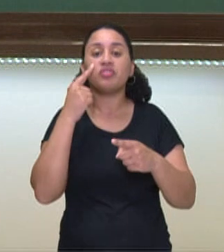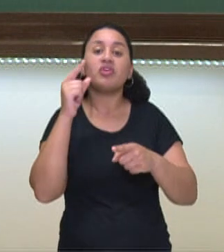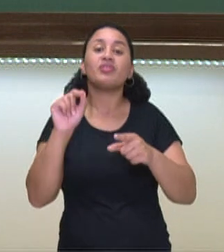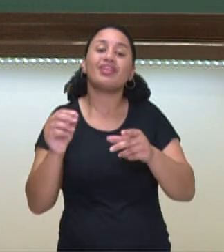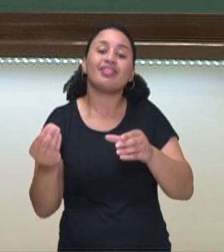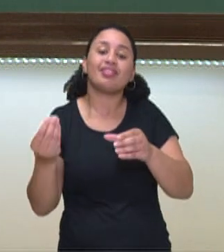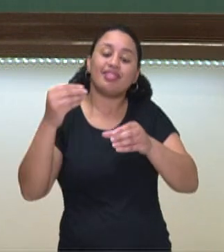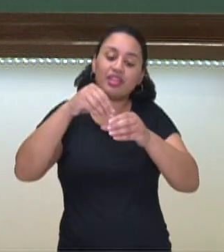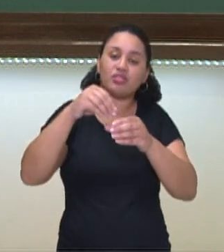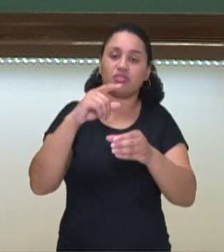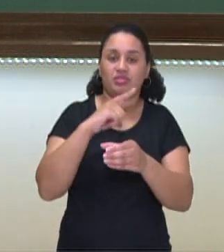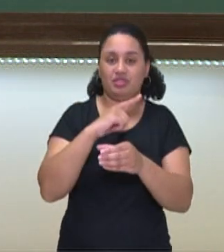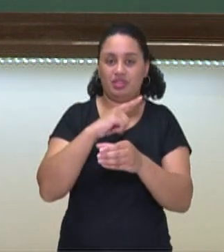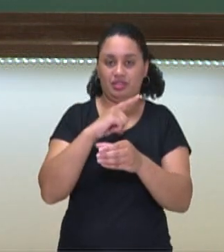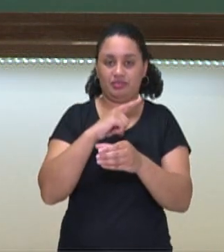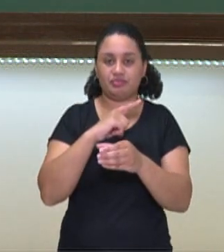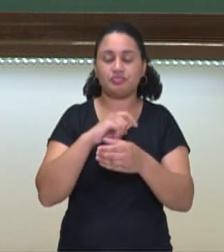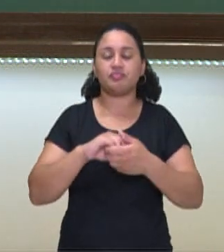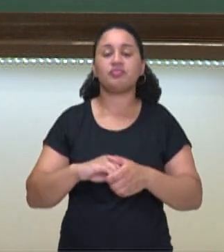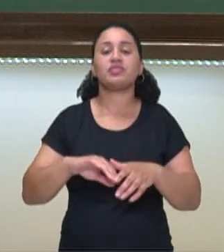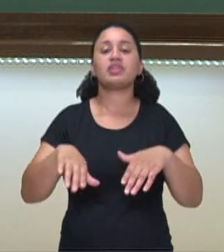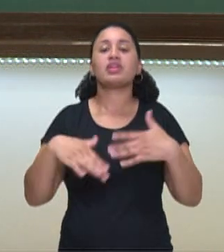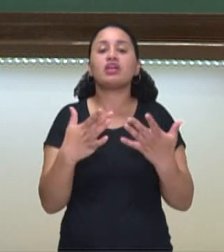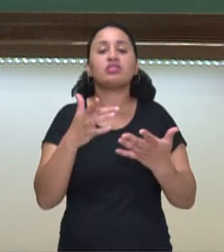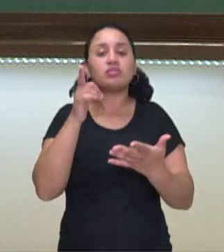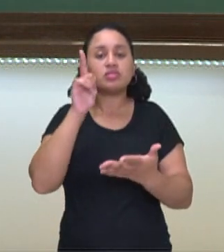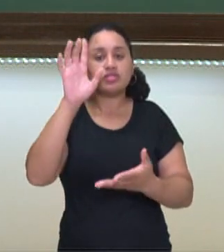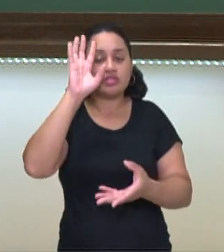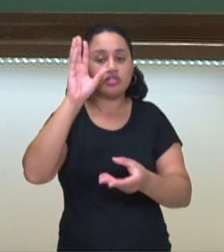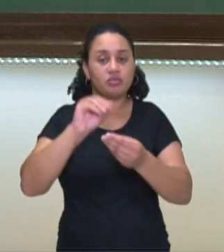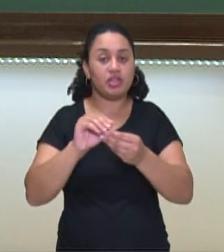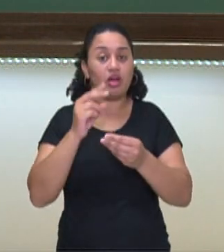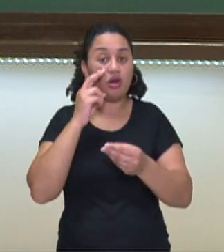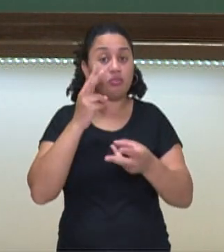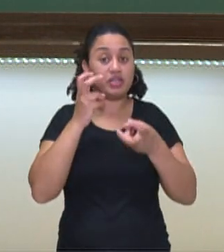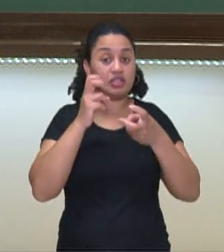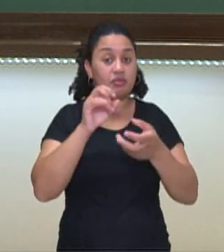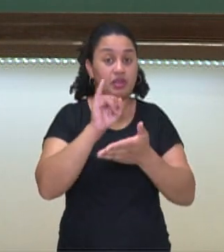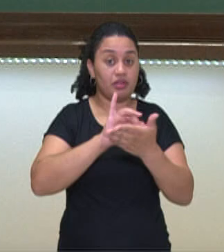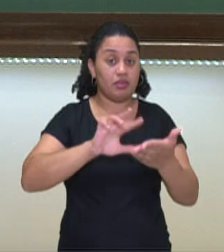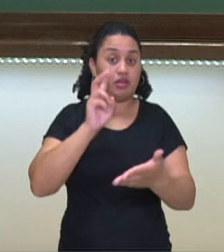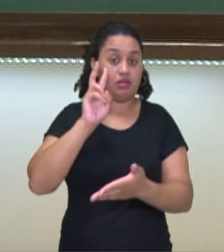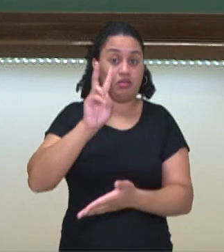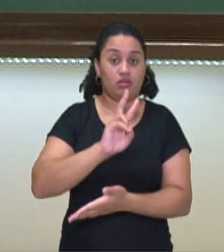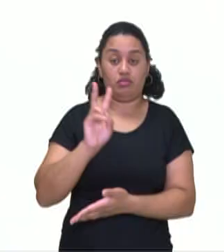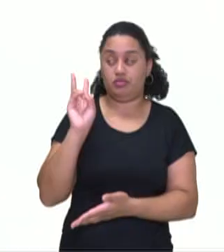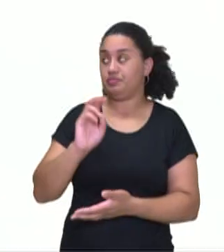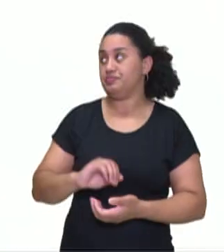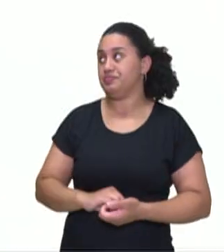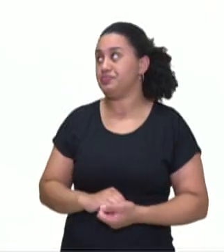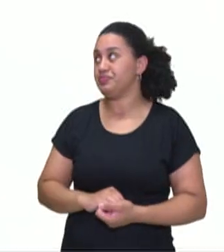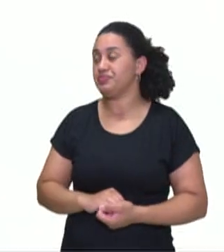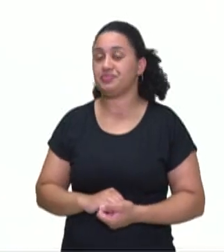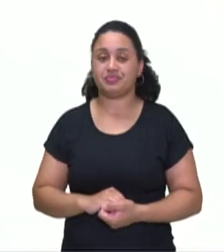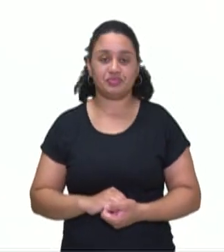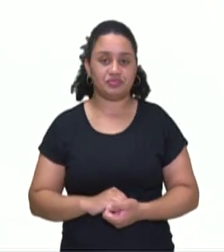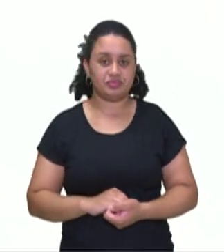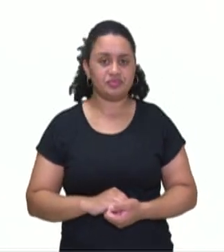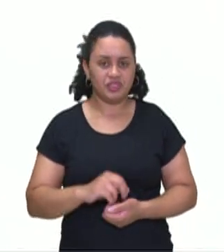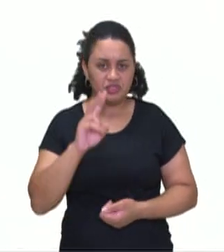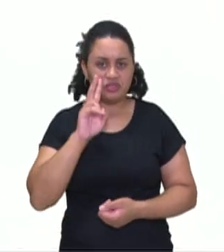dela. Para que a gente possa entender melhor isso, vejam vocês aqui na imagem. Uma pilha, ela tem